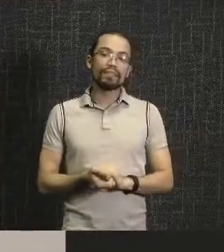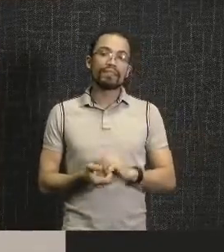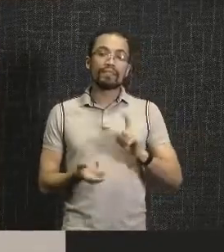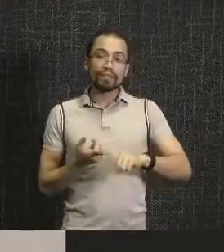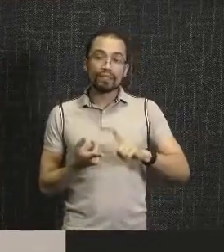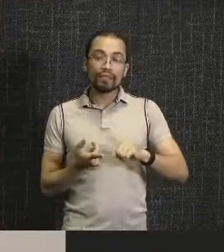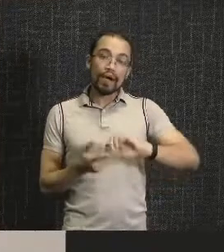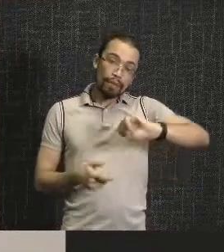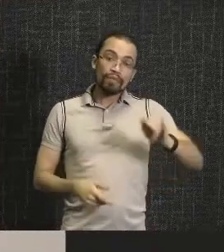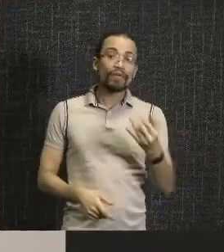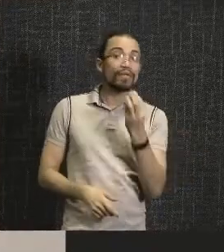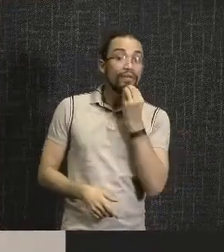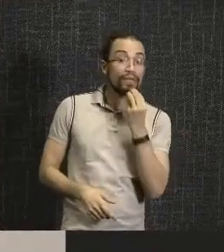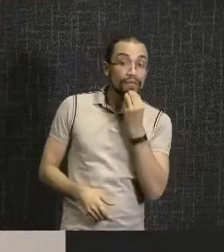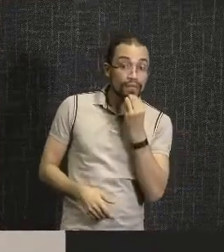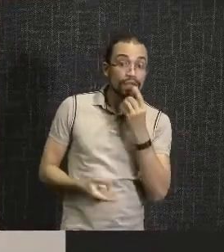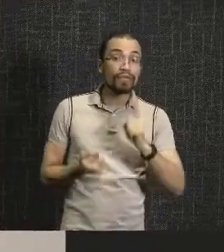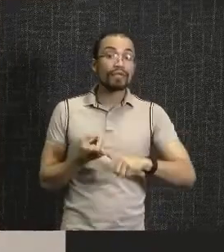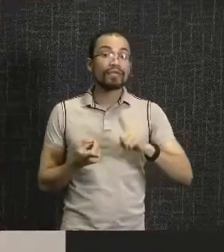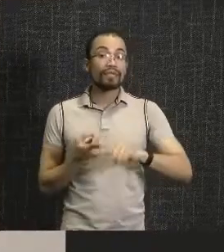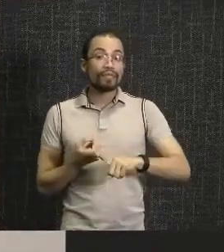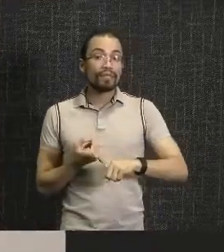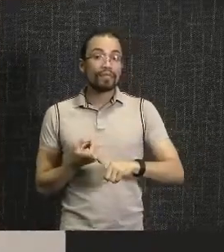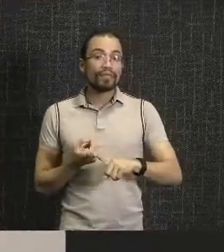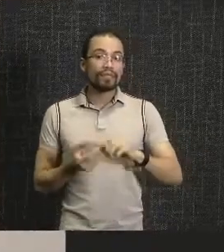a dificuldade, mas